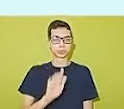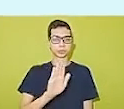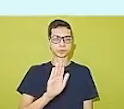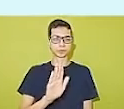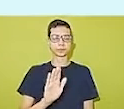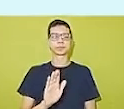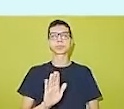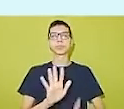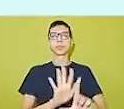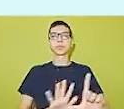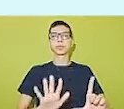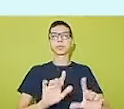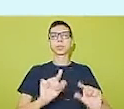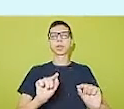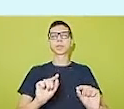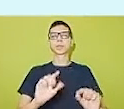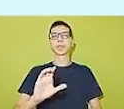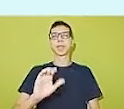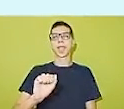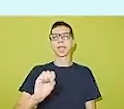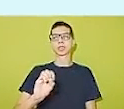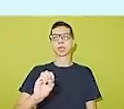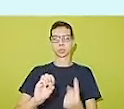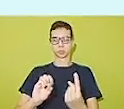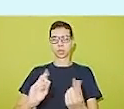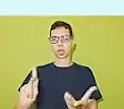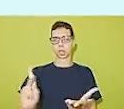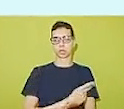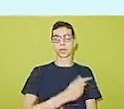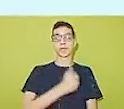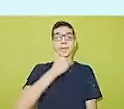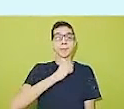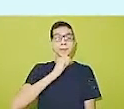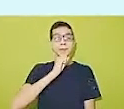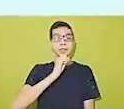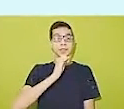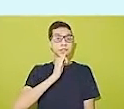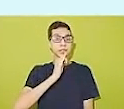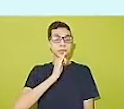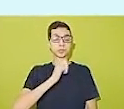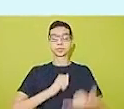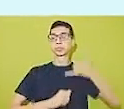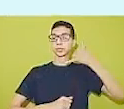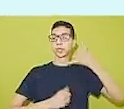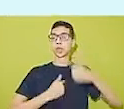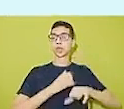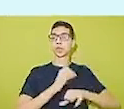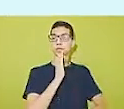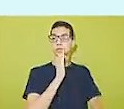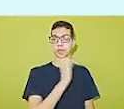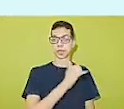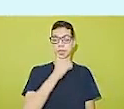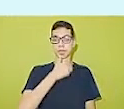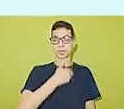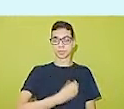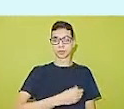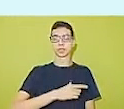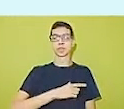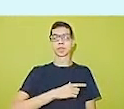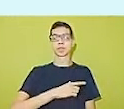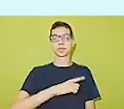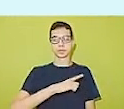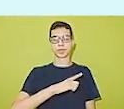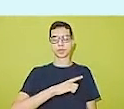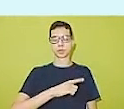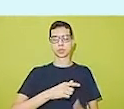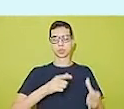Esse caso 1, né? A mãe de Girassol nos telefonou hoje, informei que a filha encontra-se no amparo maternal com o bebê. Solicitou,